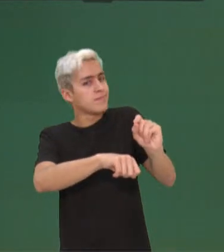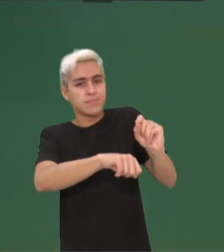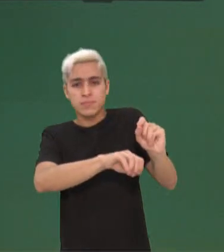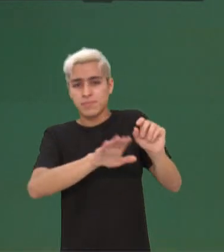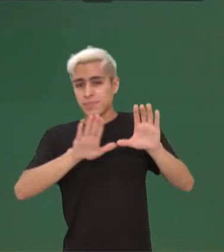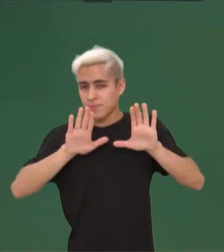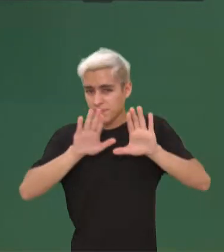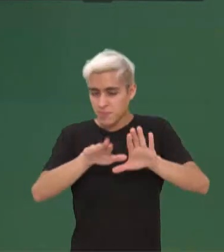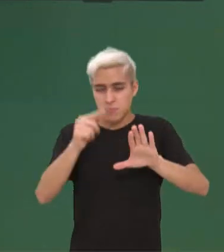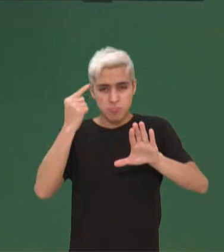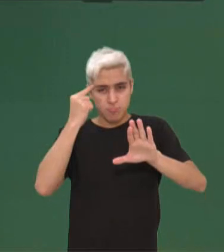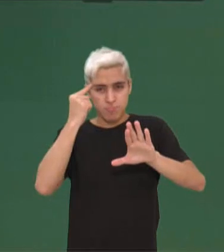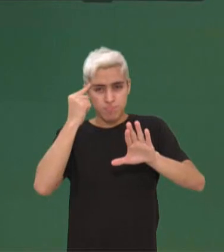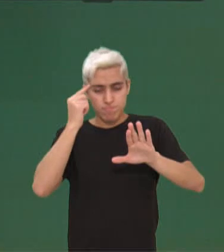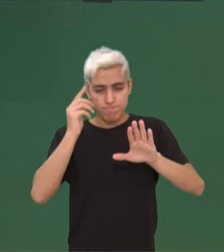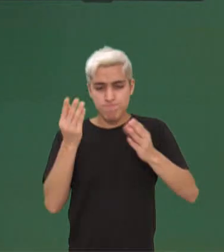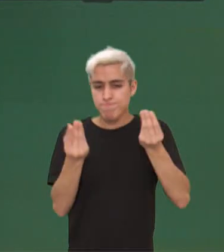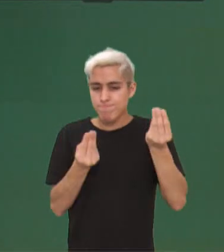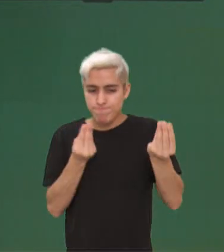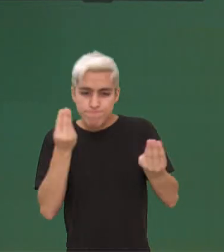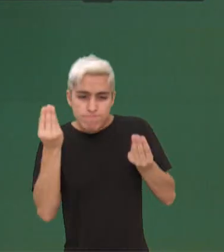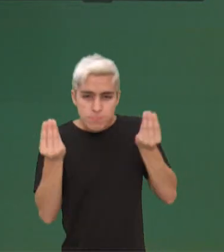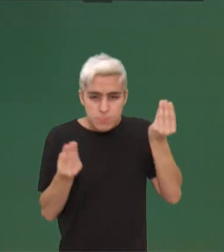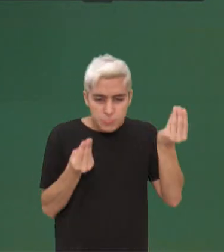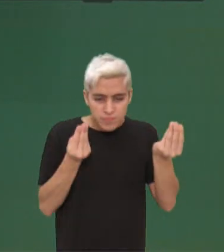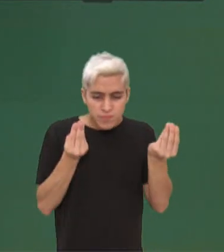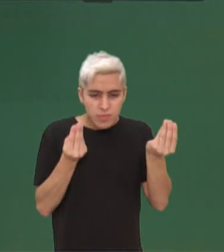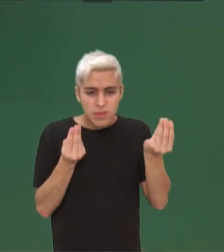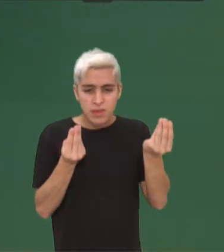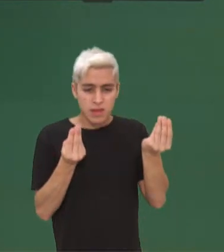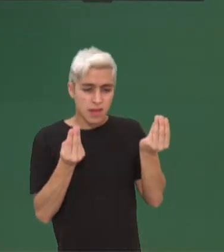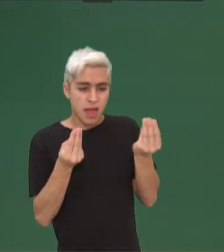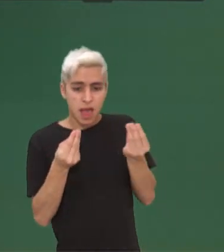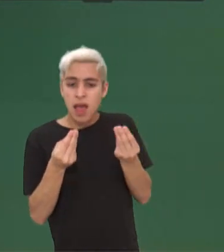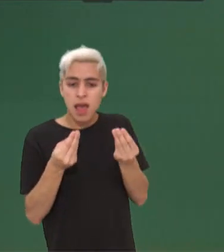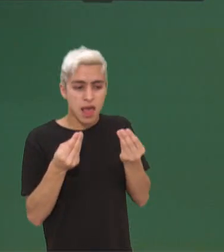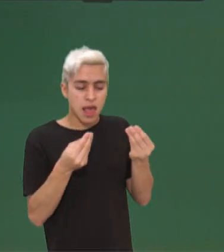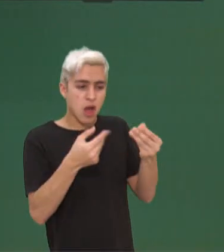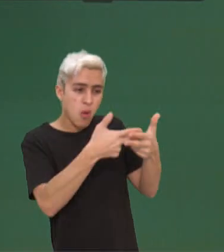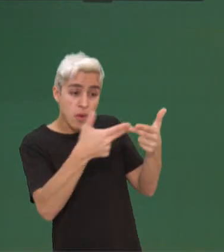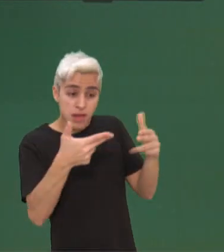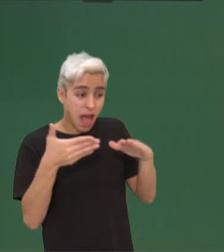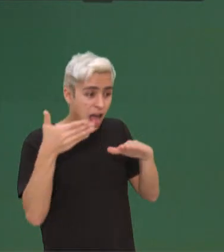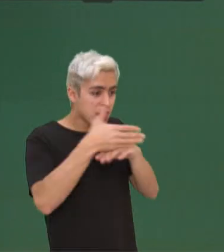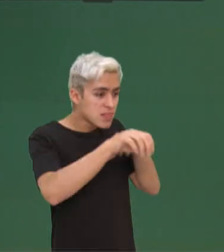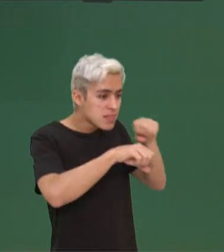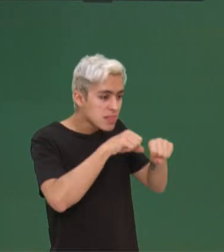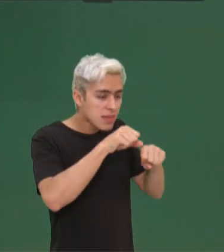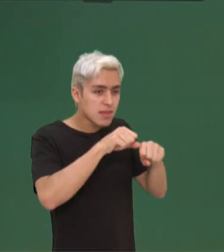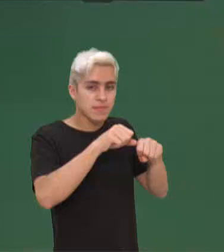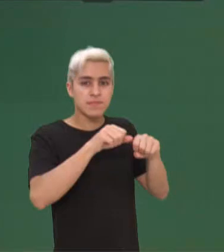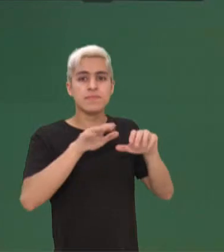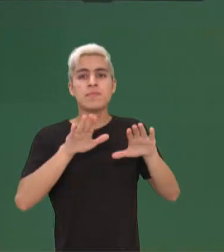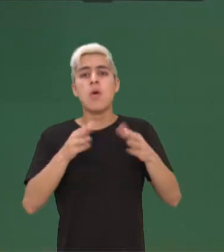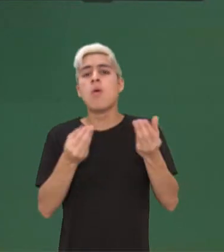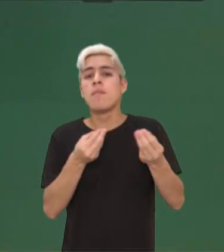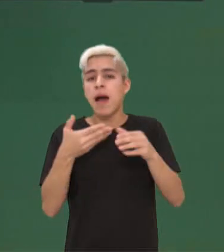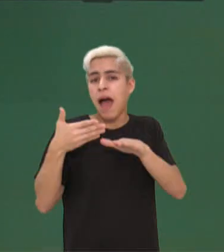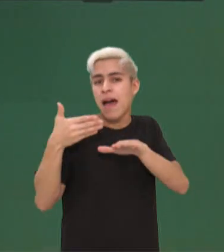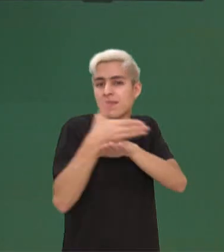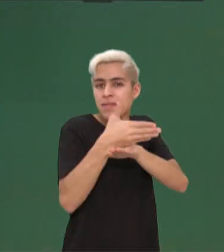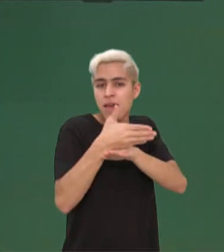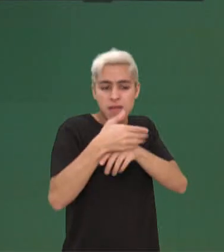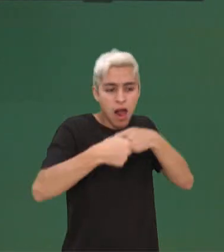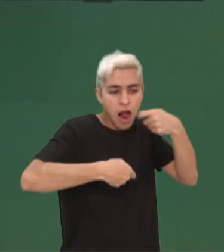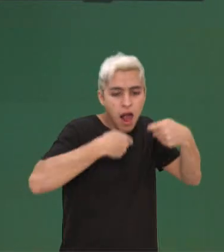é pensar aqui, qual é a diferença de acesso e começar pelo básico, que é o acesso ao